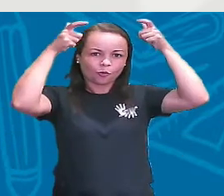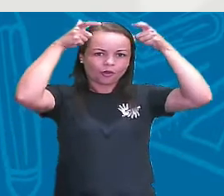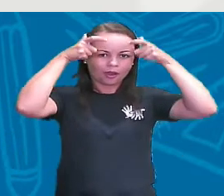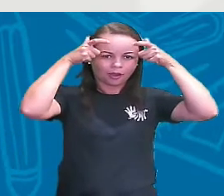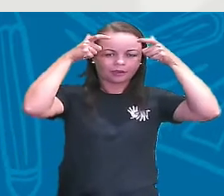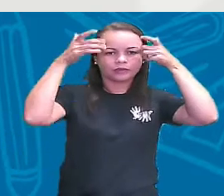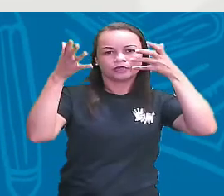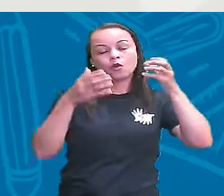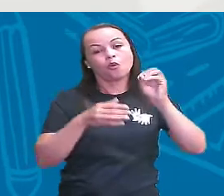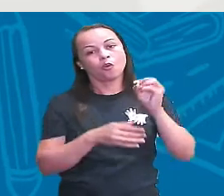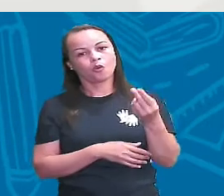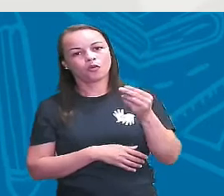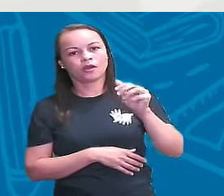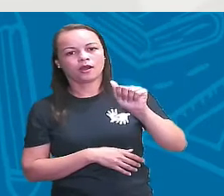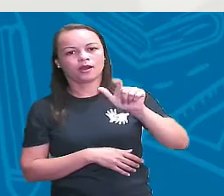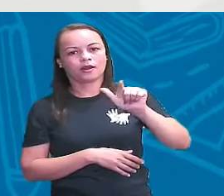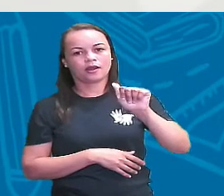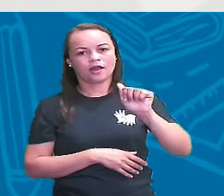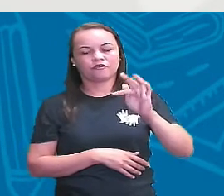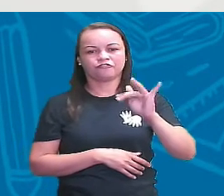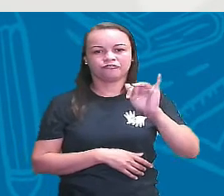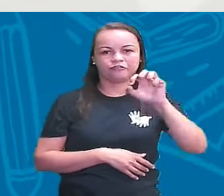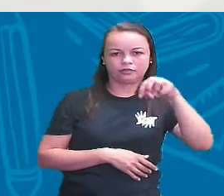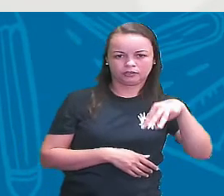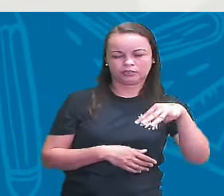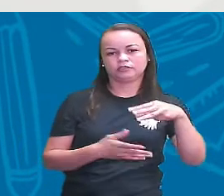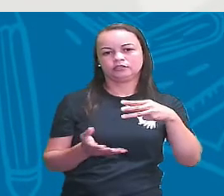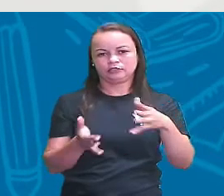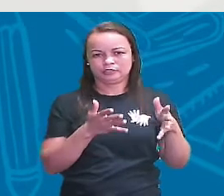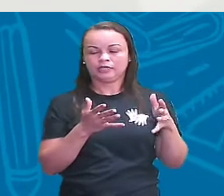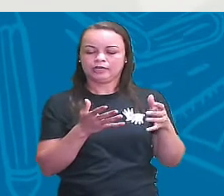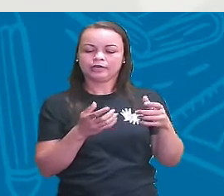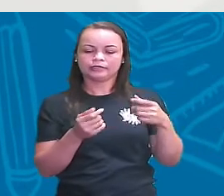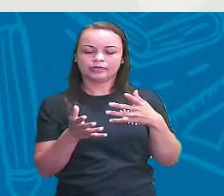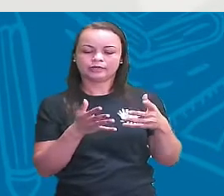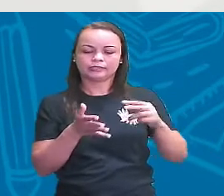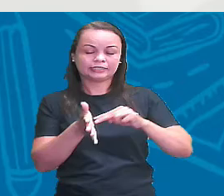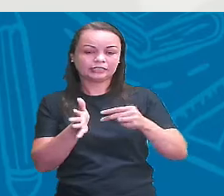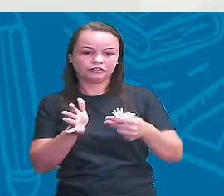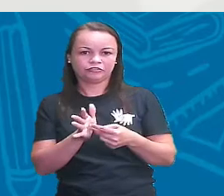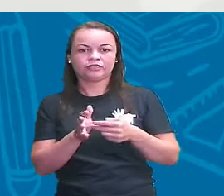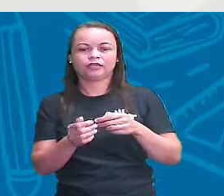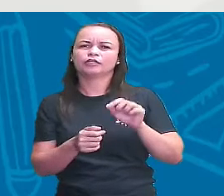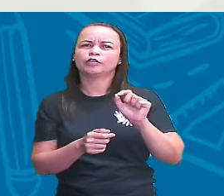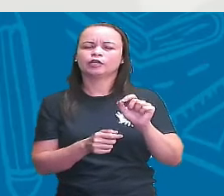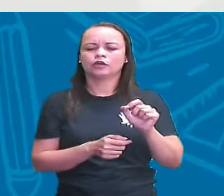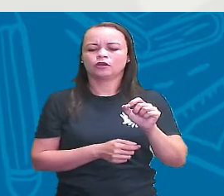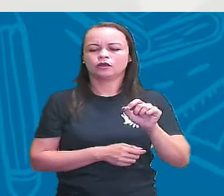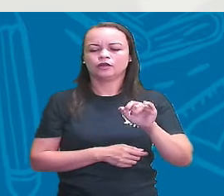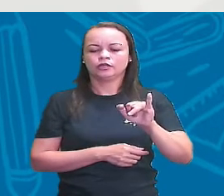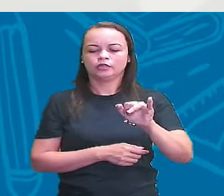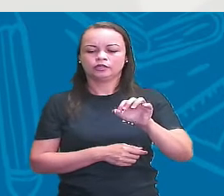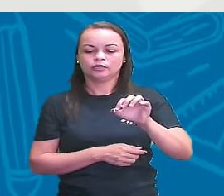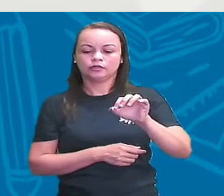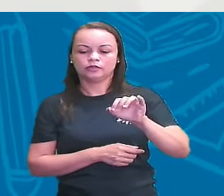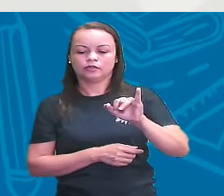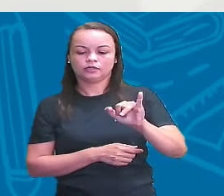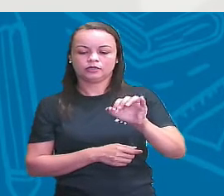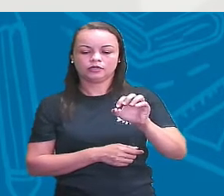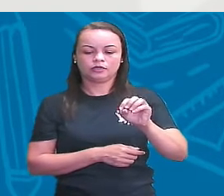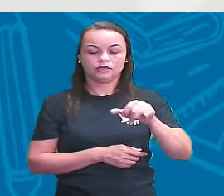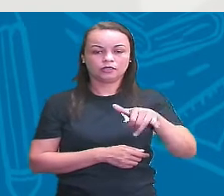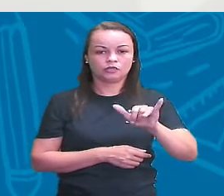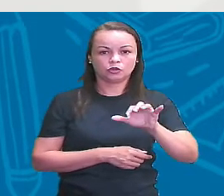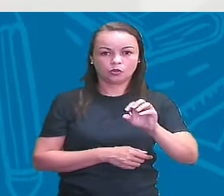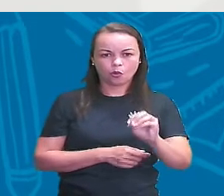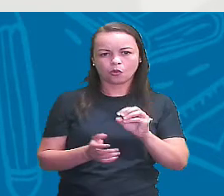Alafim. Alafim também significava rei. É tanto que Oió tinha um Alafim. Um dos principais Alafins de Oió é Xangô, que é o